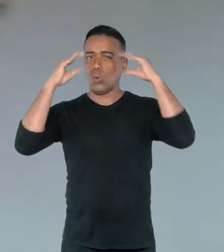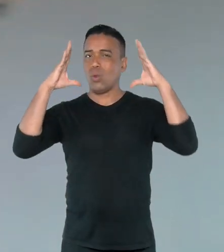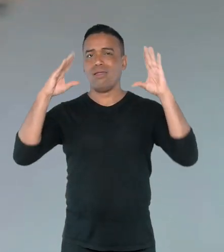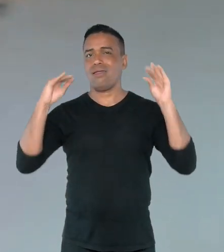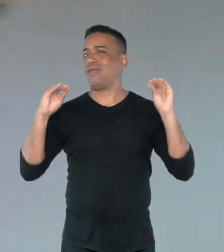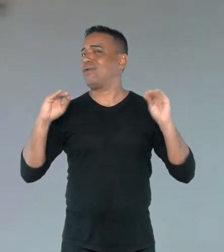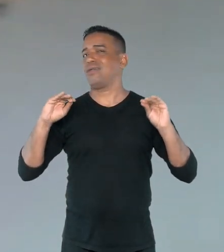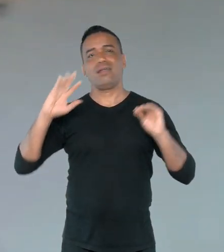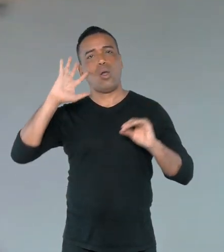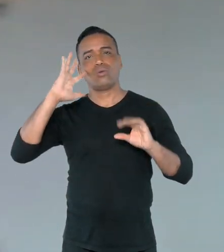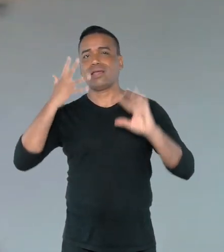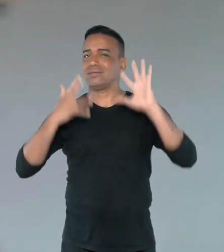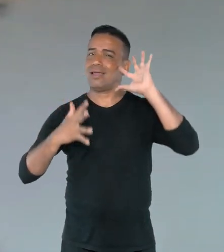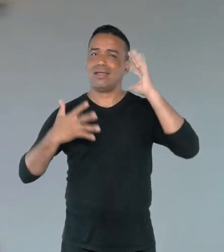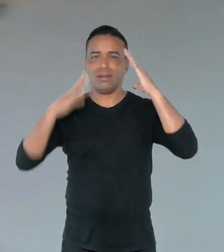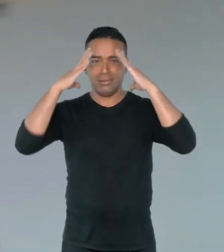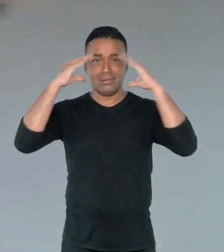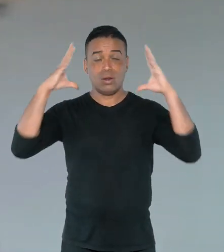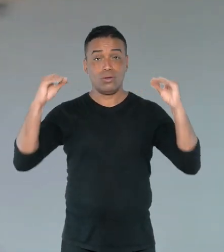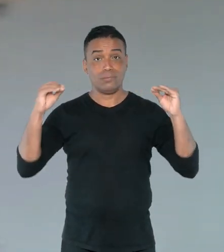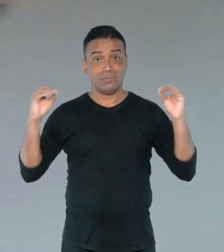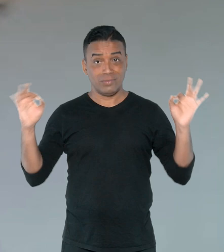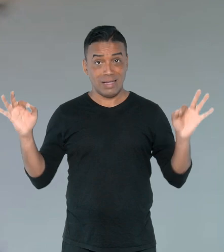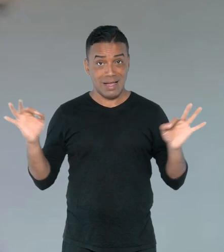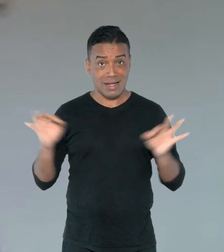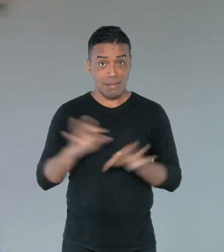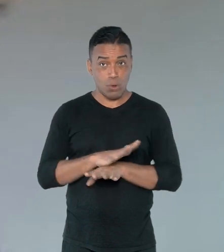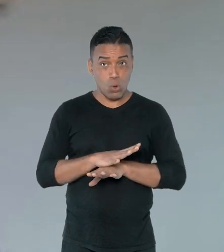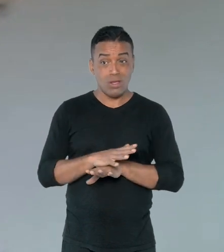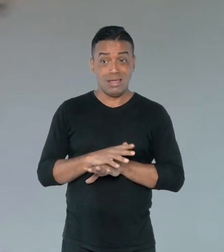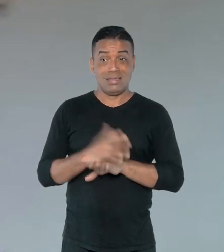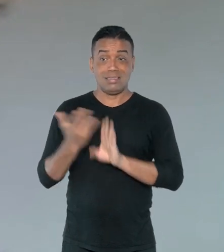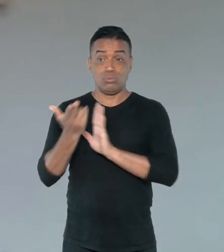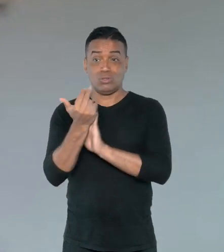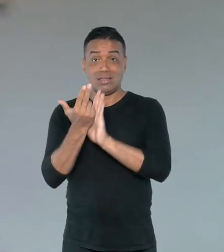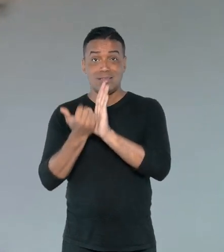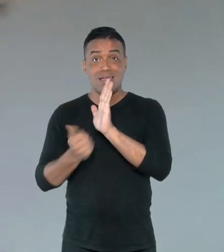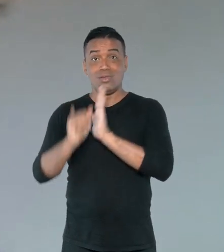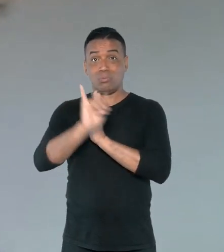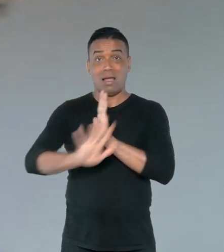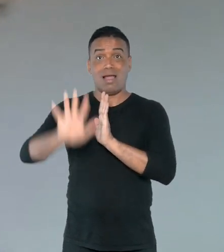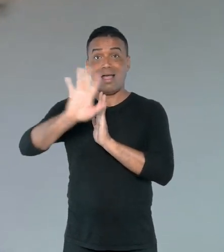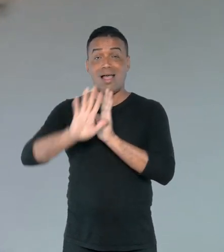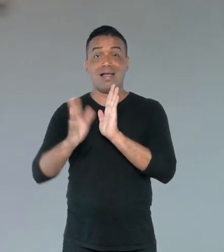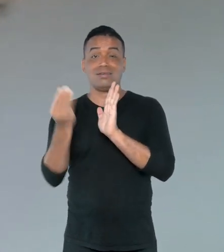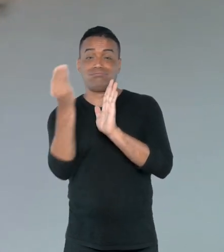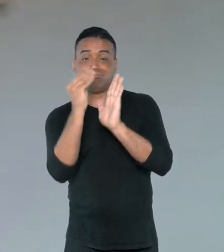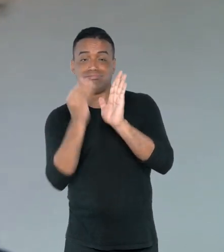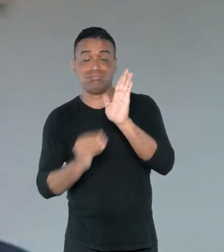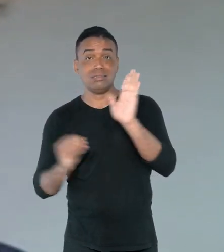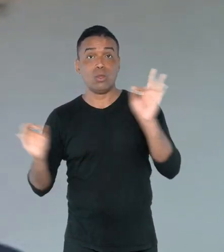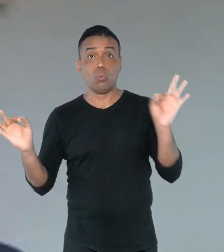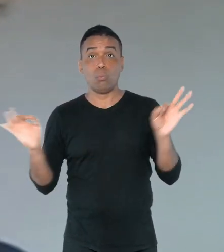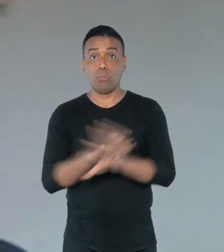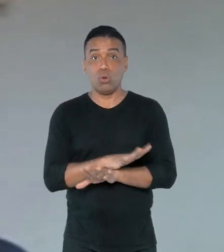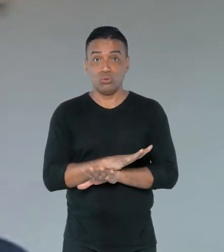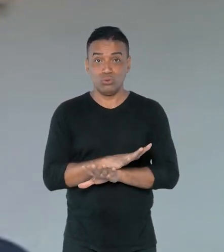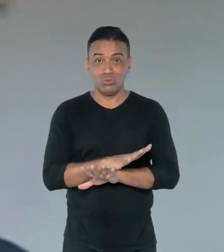E aí, assim que eu terminei nós terminamos as ilustrações, eu estava com o material